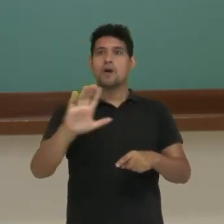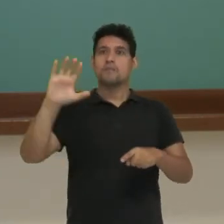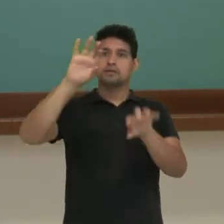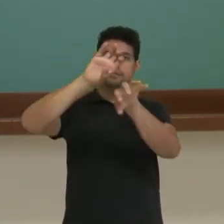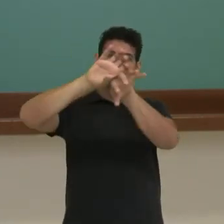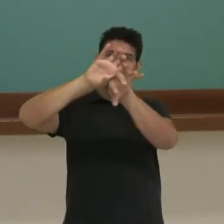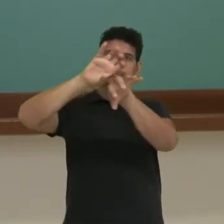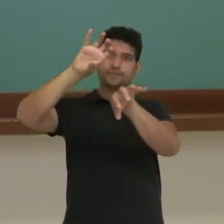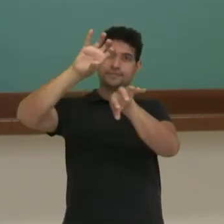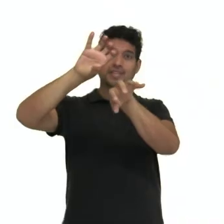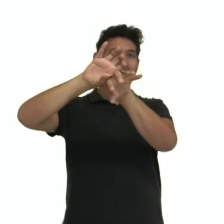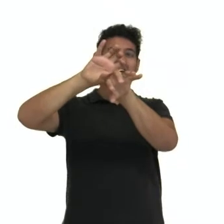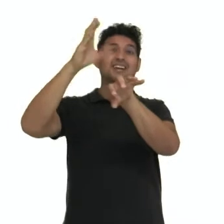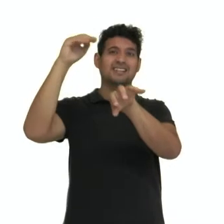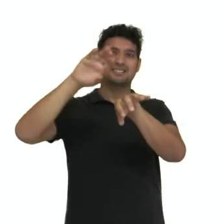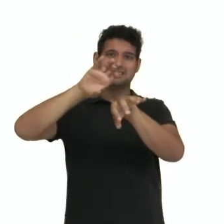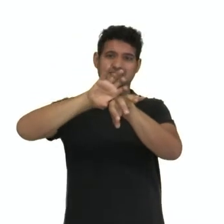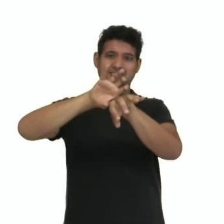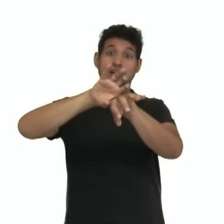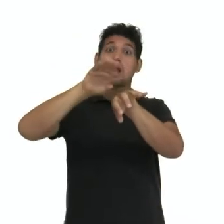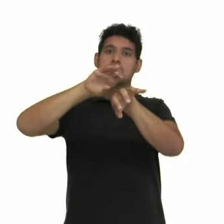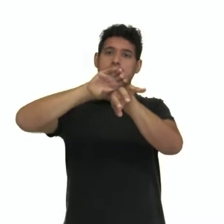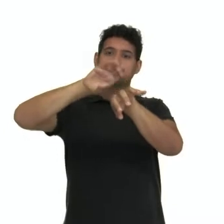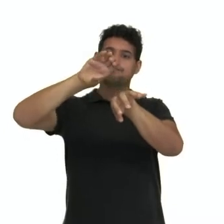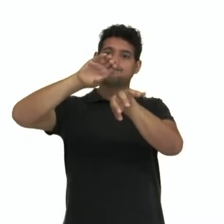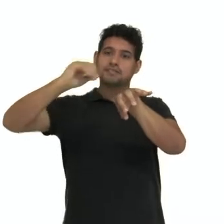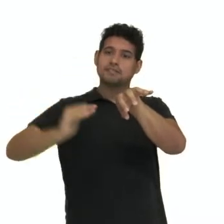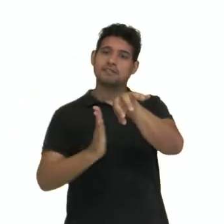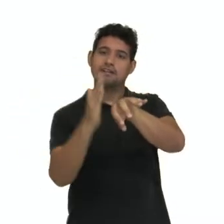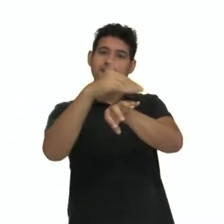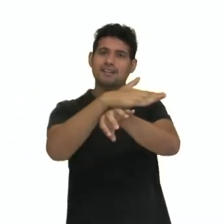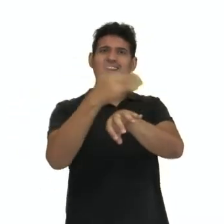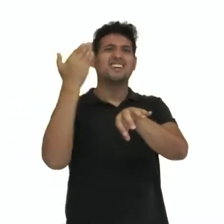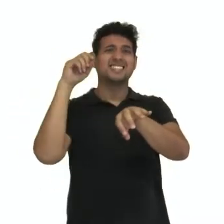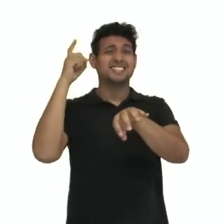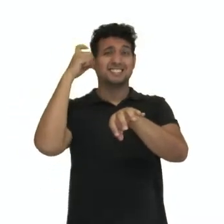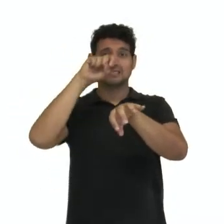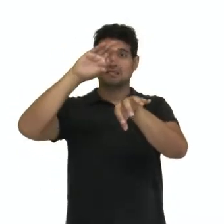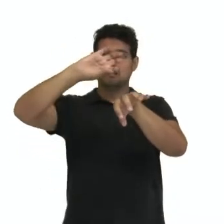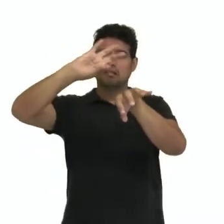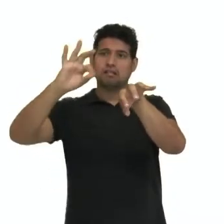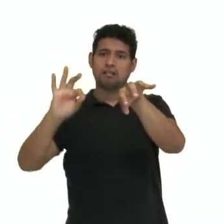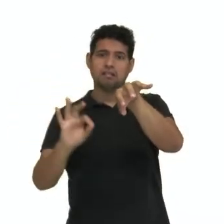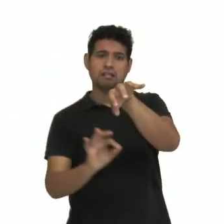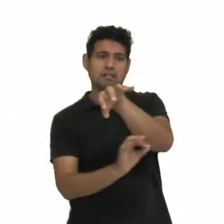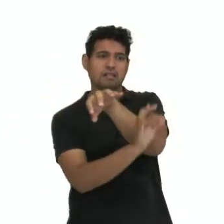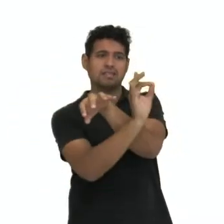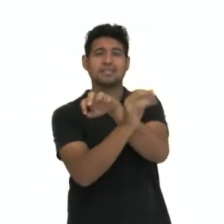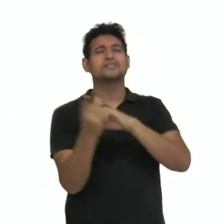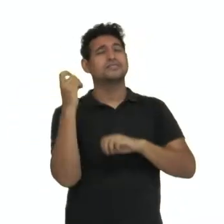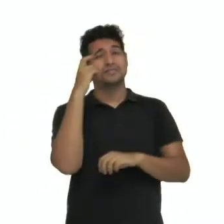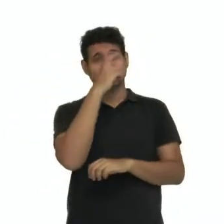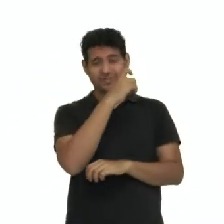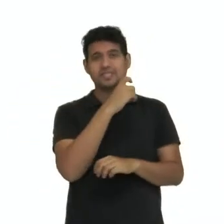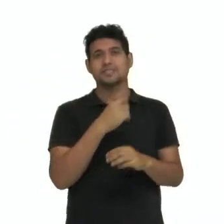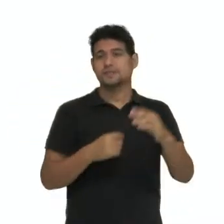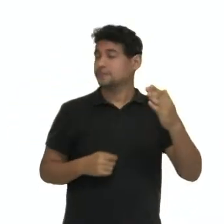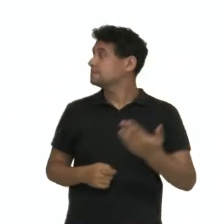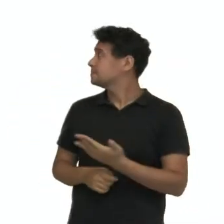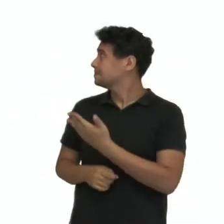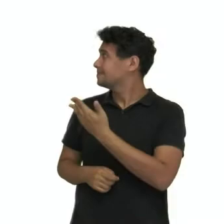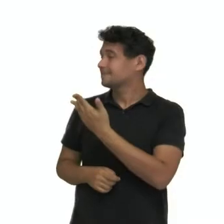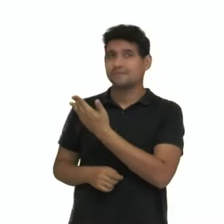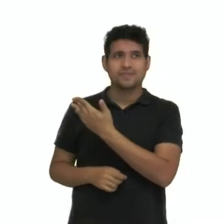que, ao invés de desviar o continente africano, pudesse, através do mar Mediterrâneo, ter acesso à mesma